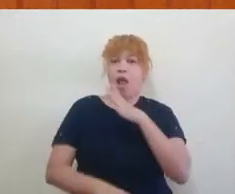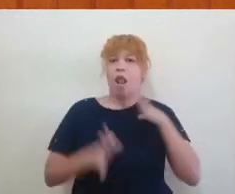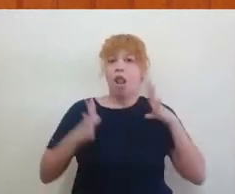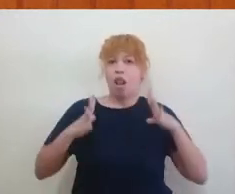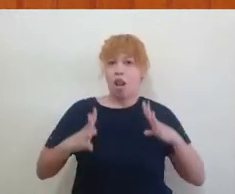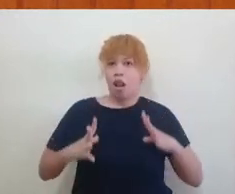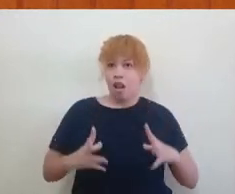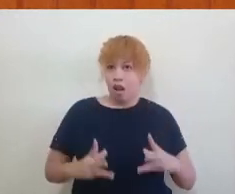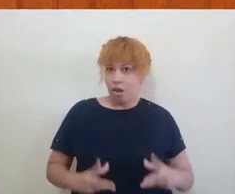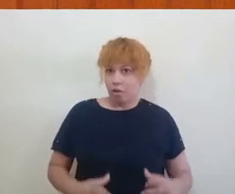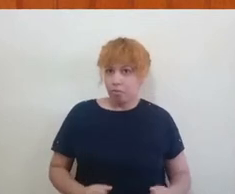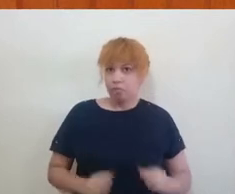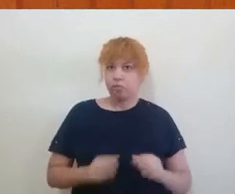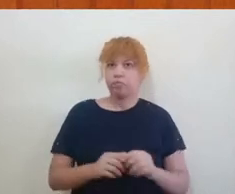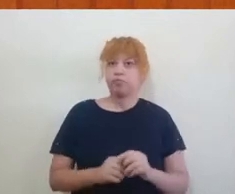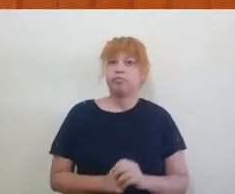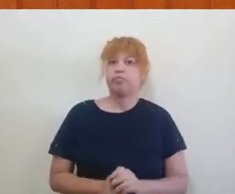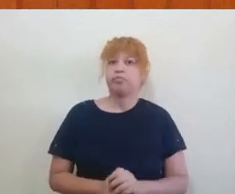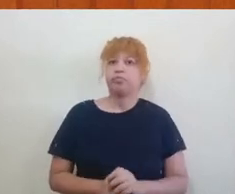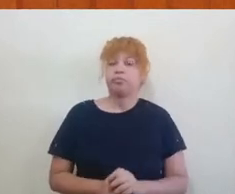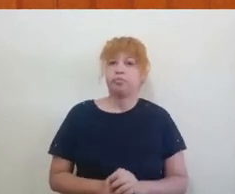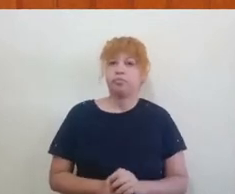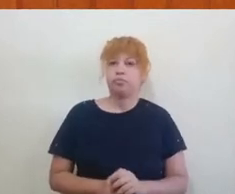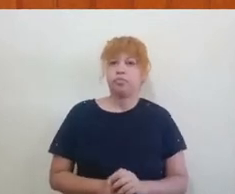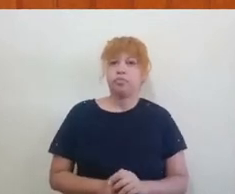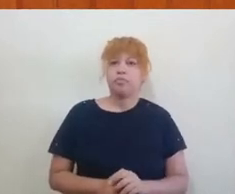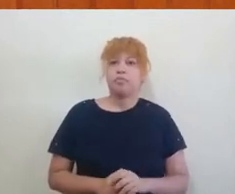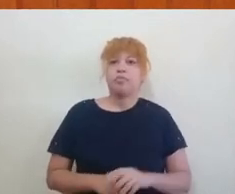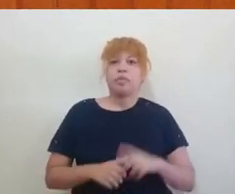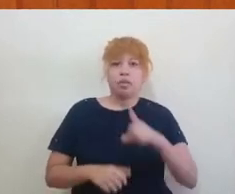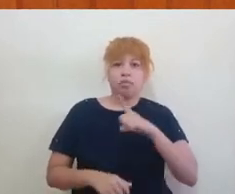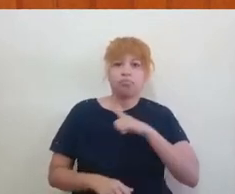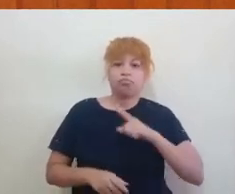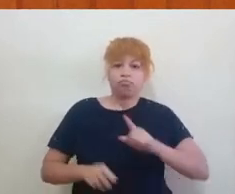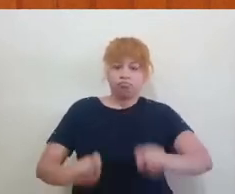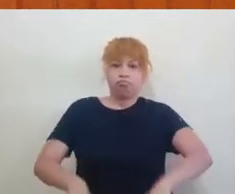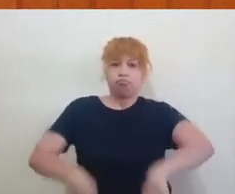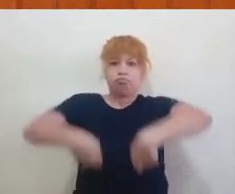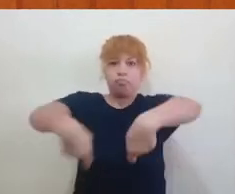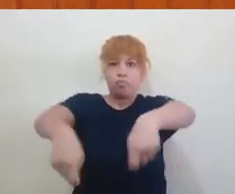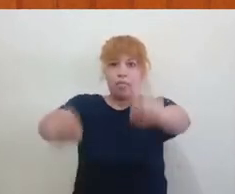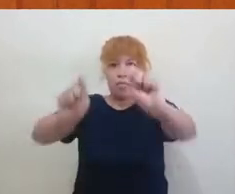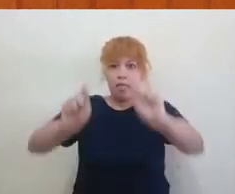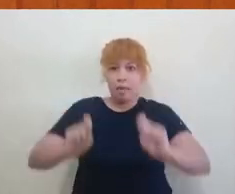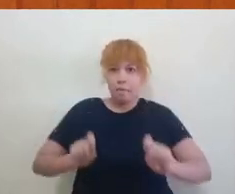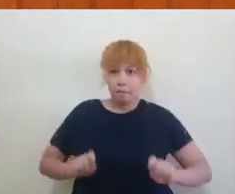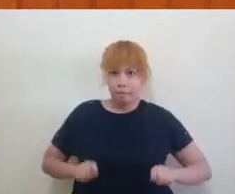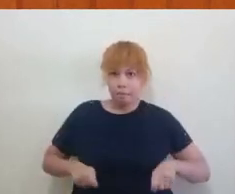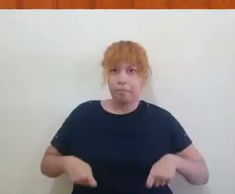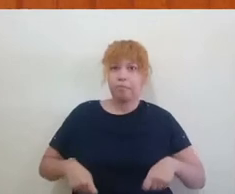Pernambuco, professor Marcelo Brito Carneiro Leão, para declarar a abertura desta sessão solene.